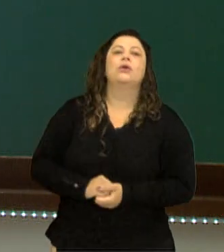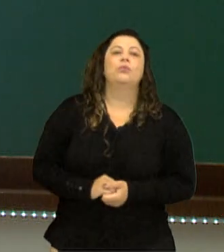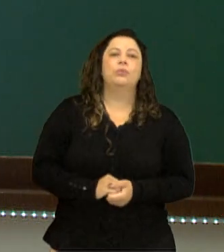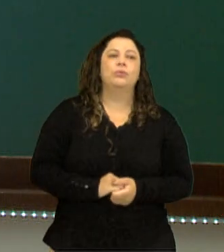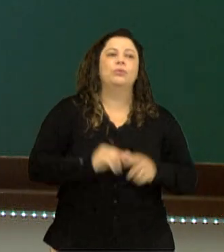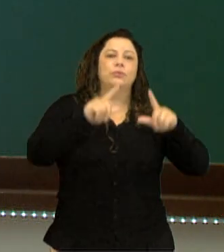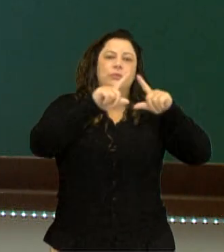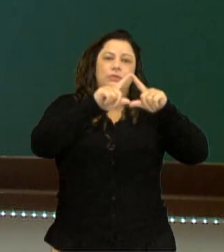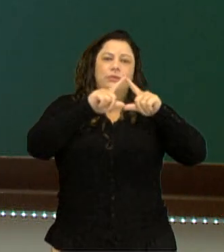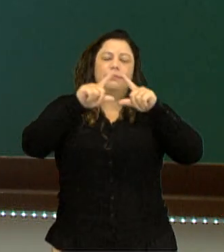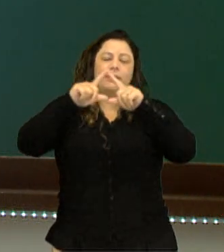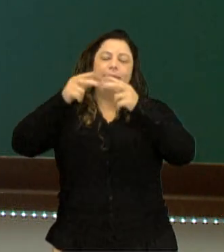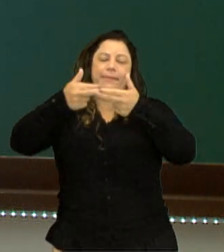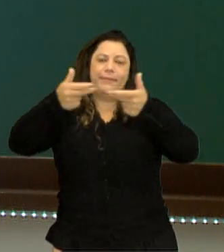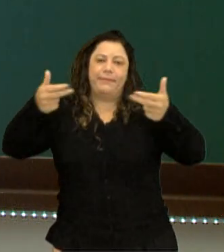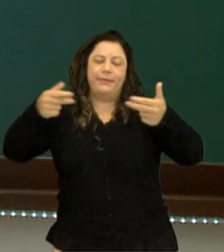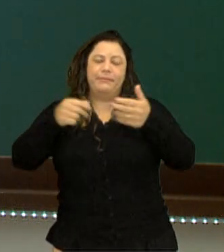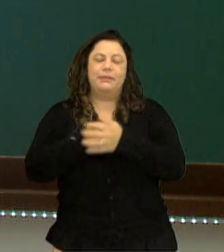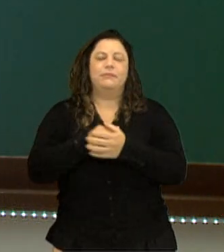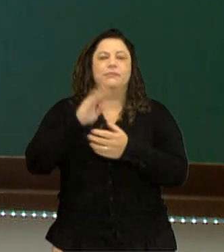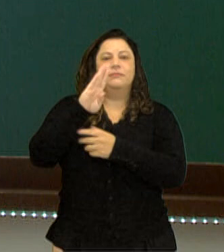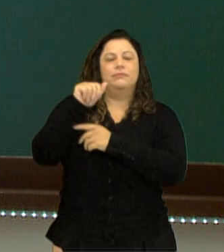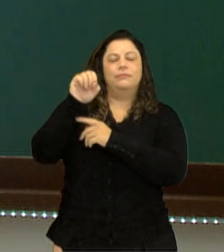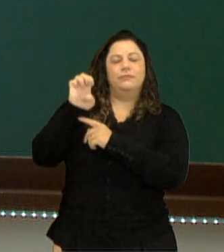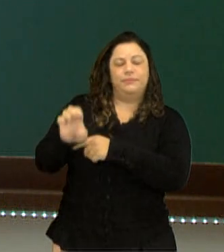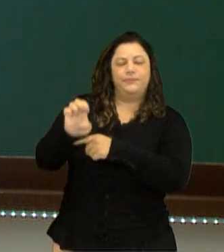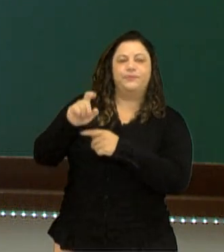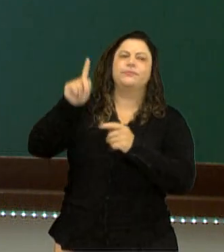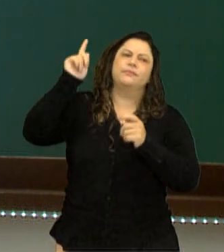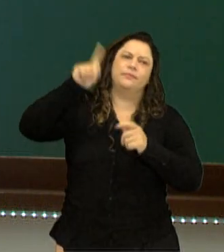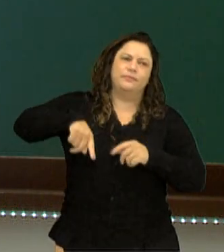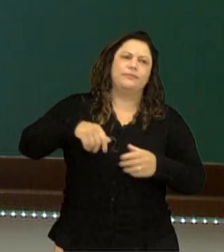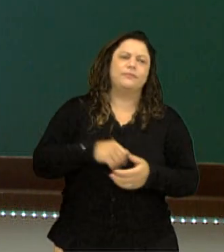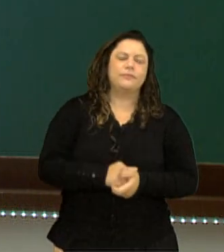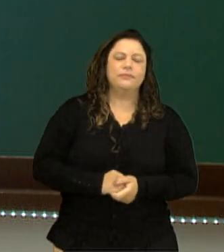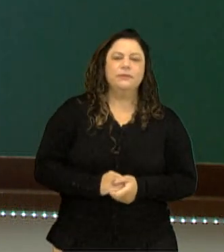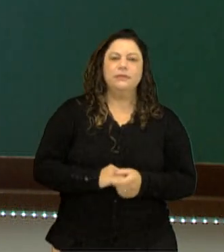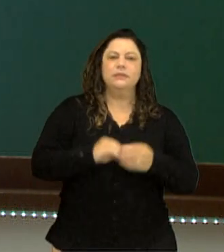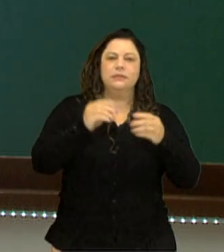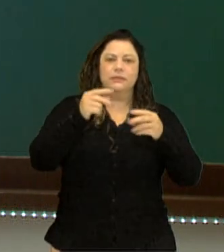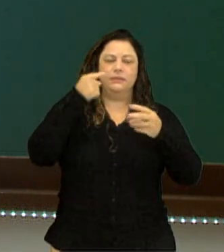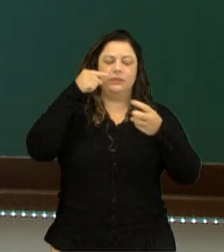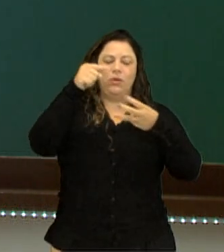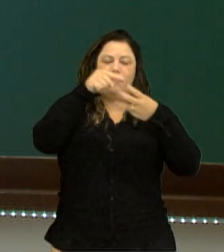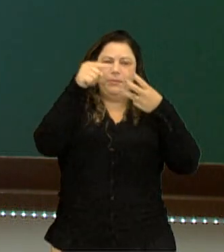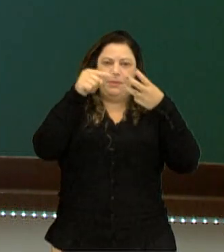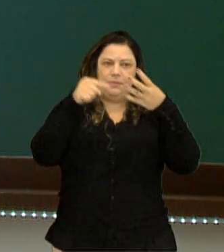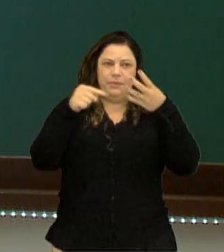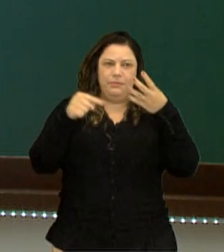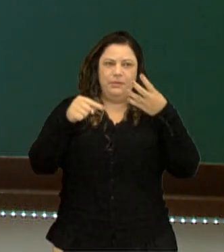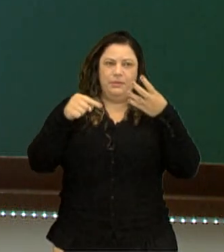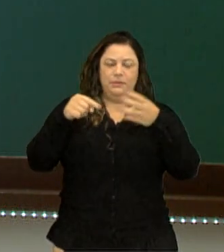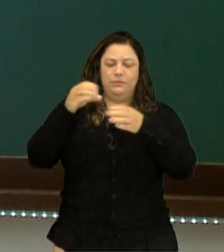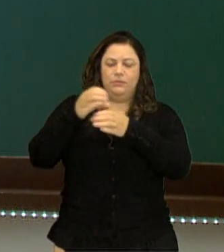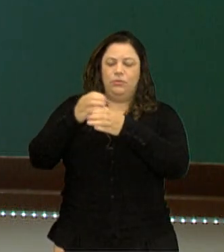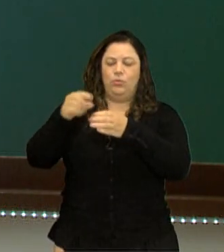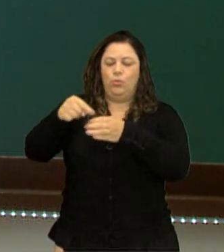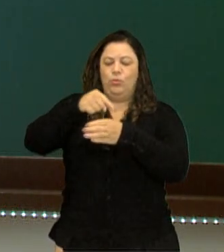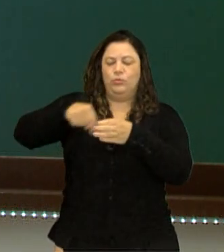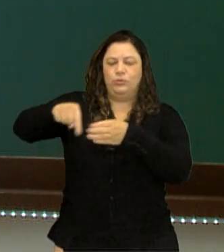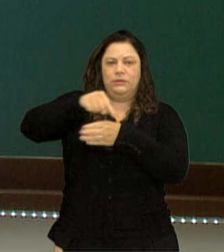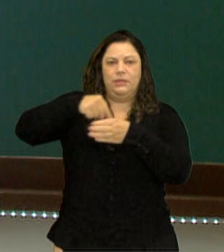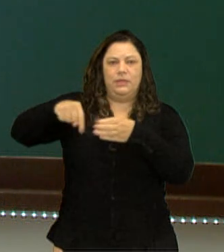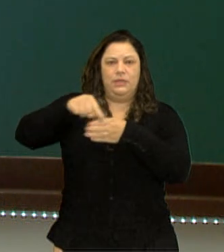as bases dos poliedros são polígonos, né? Enquanto dos corpos redondos as